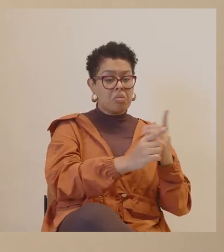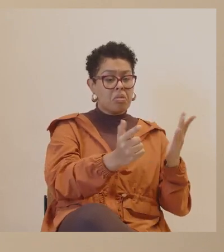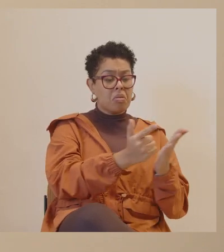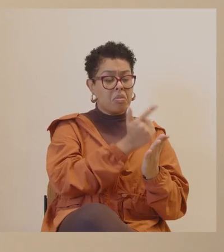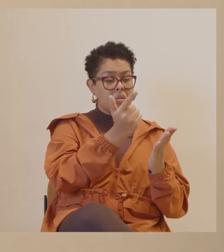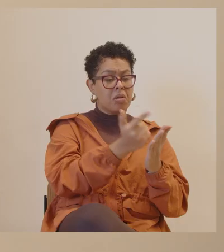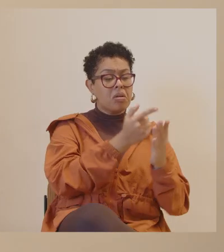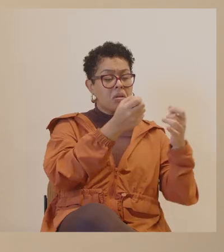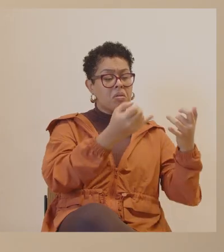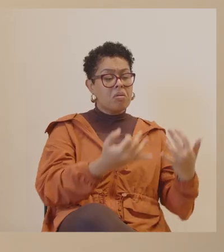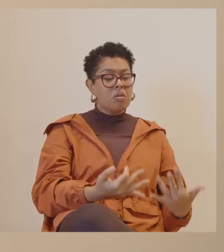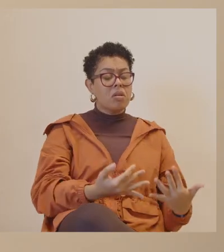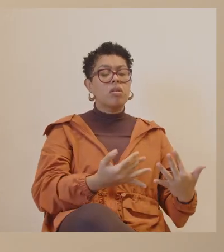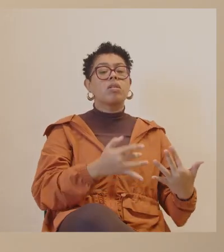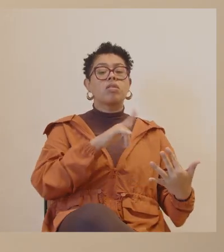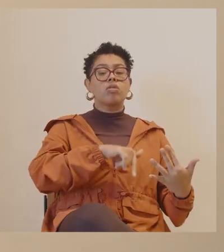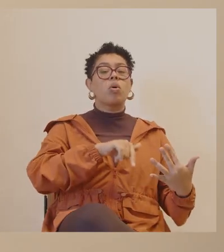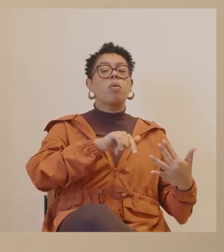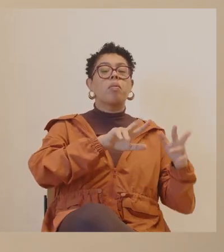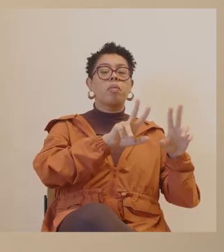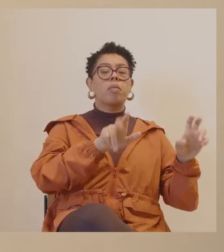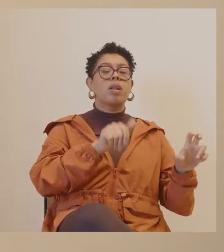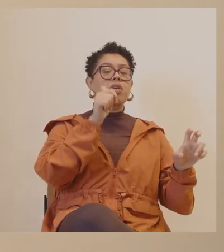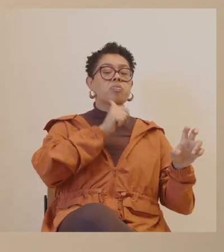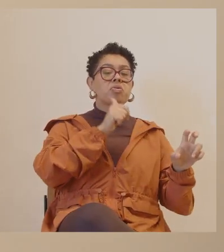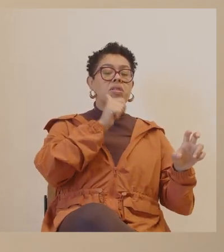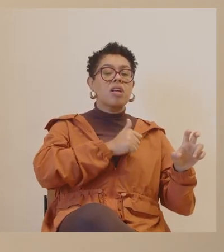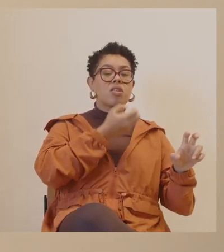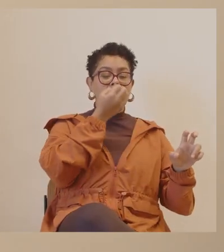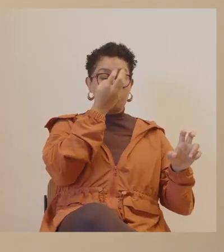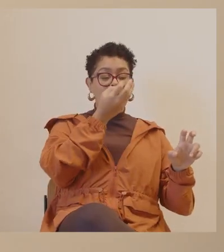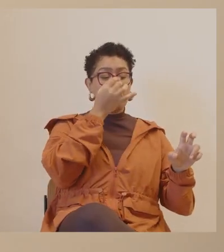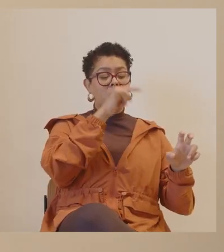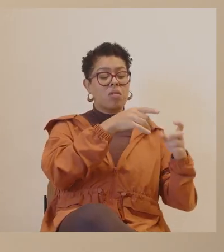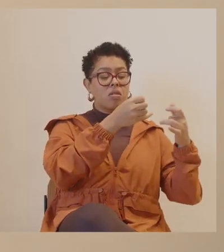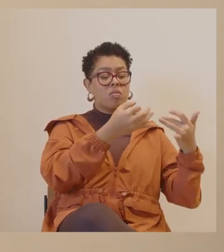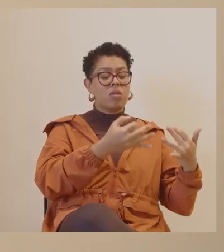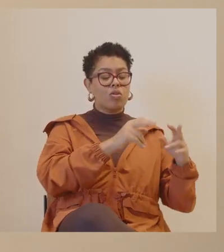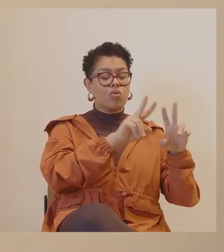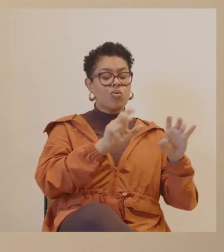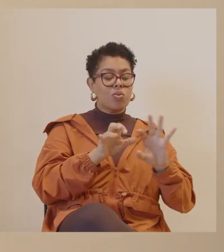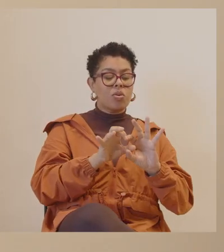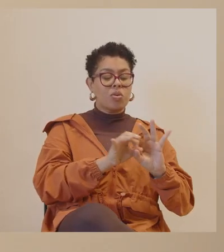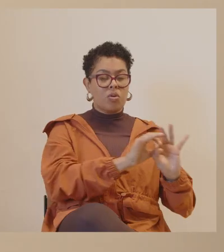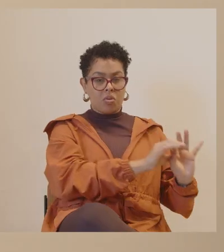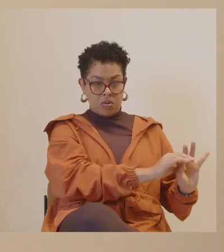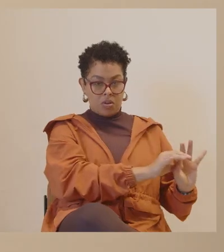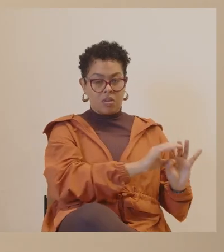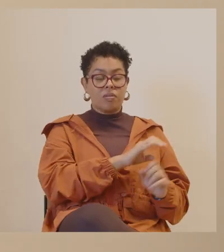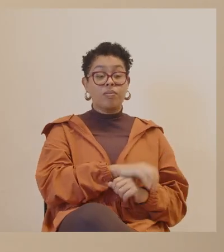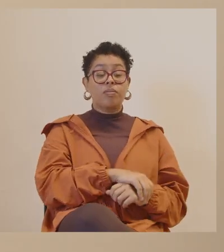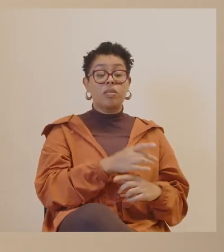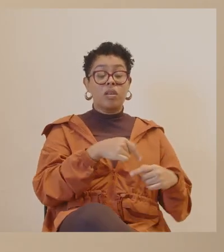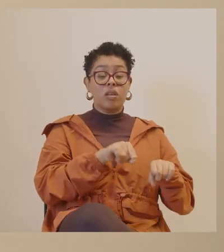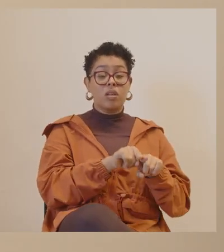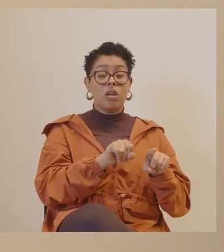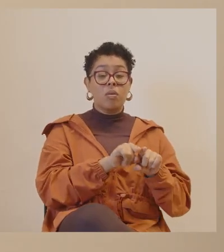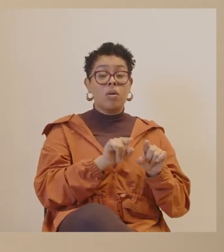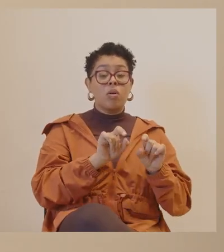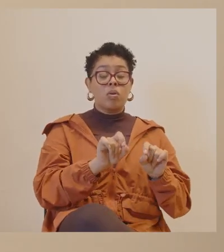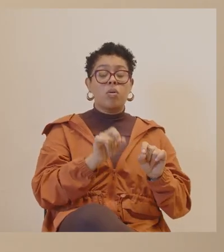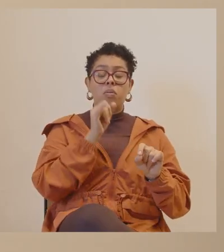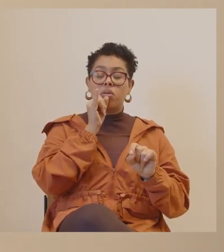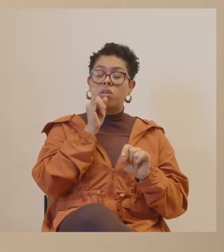Sombra das Moças em Flor, justamente, e que ele fala desse contexto e tal. E